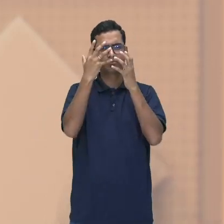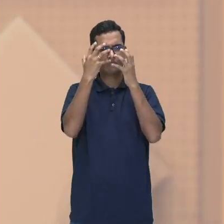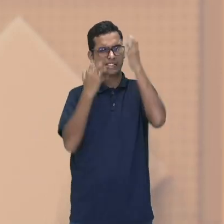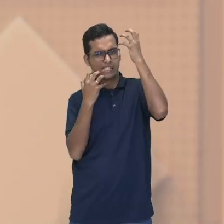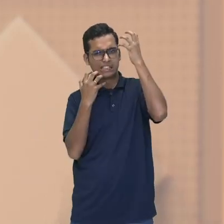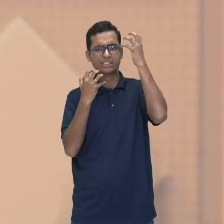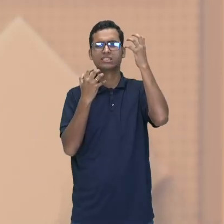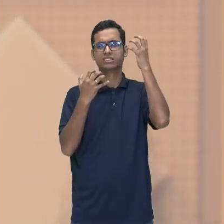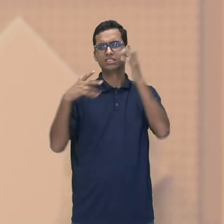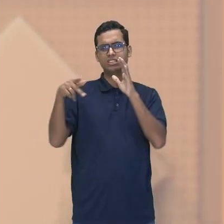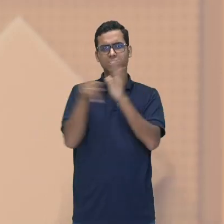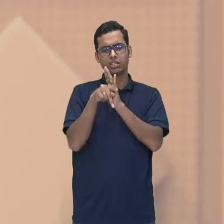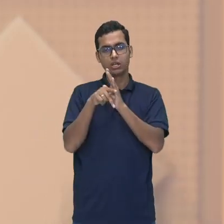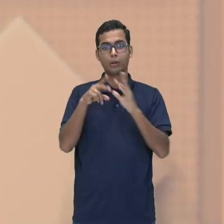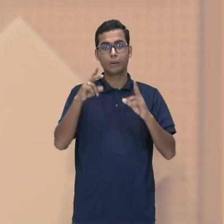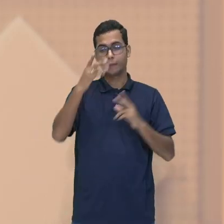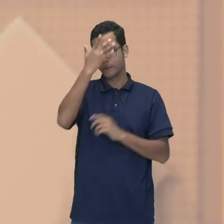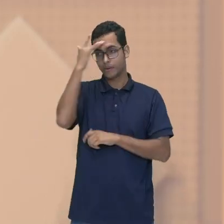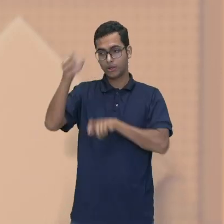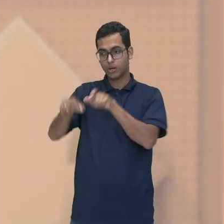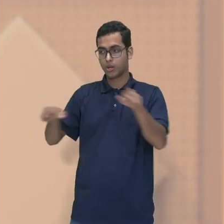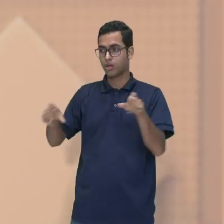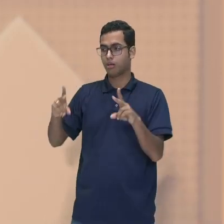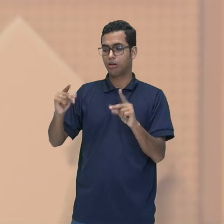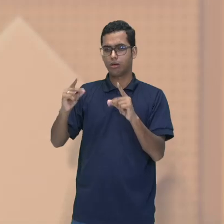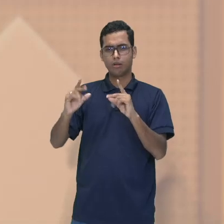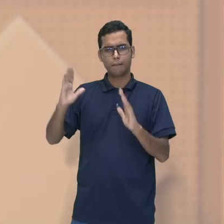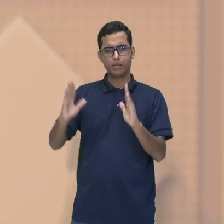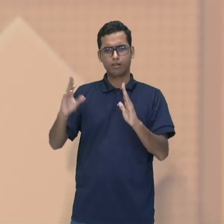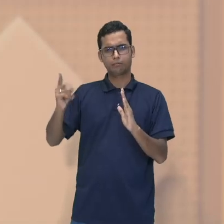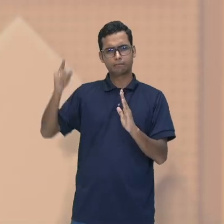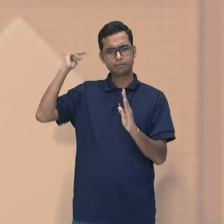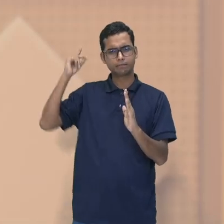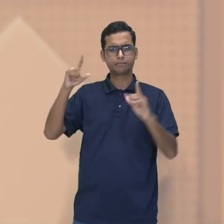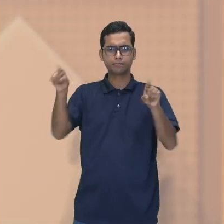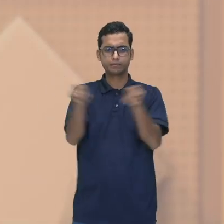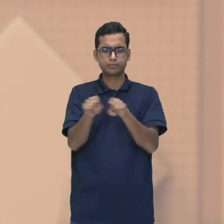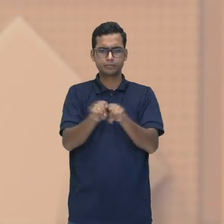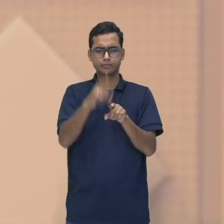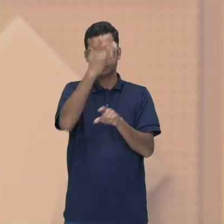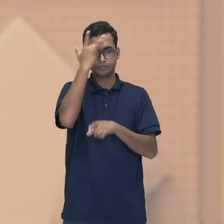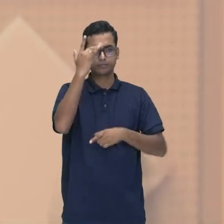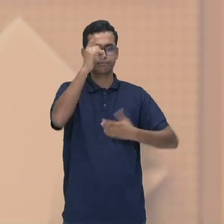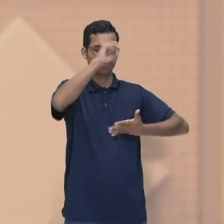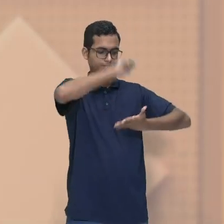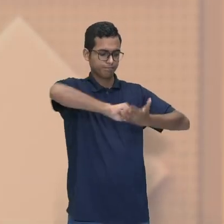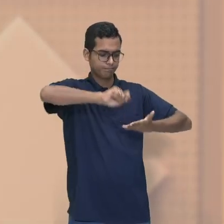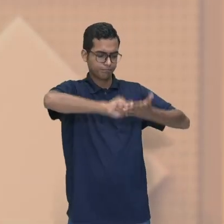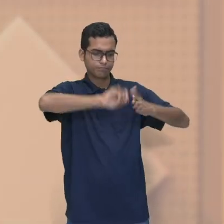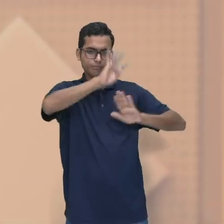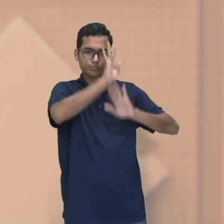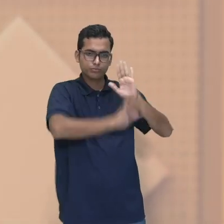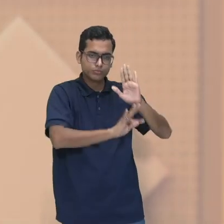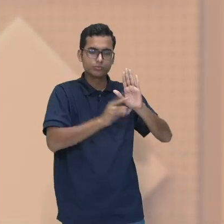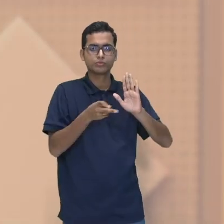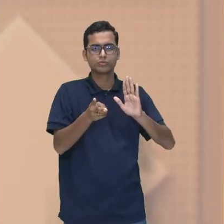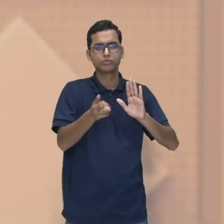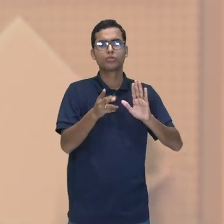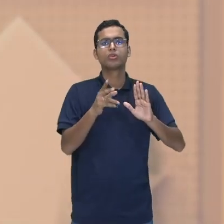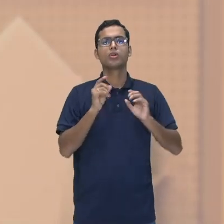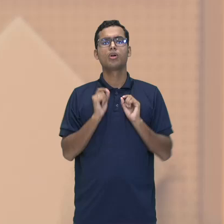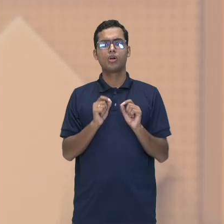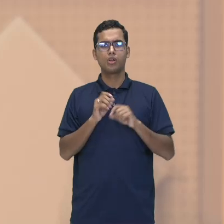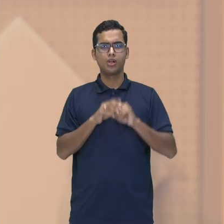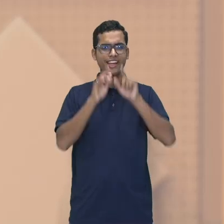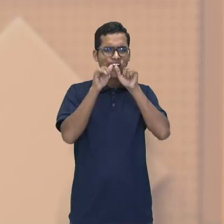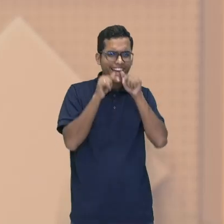pessoas daquele período, certo? Então, quando os monges copistas estavam lá escrevendo seus textos, era atribuído que eles estavam